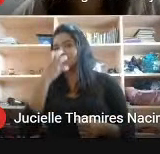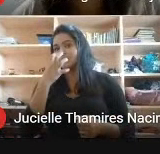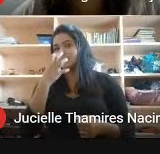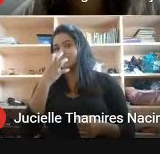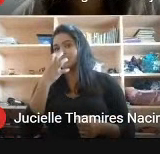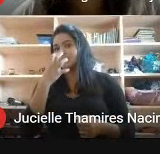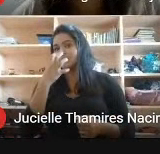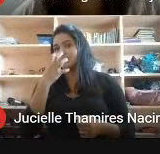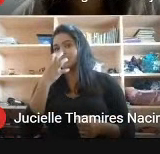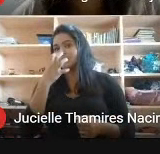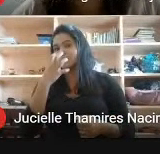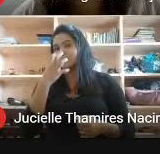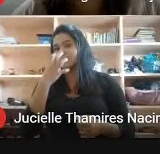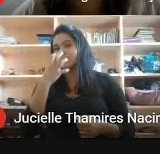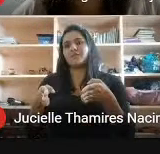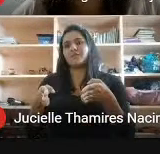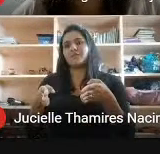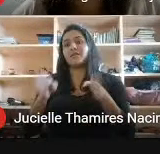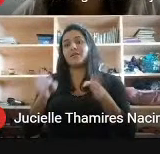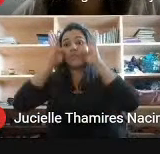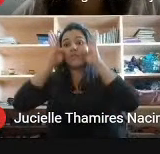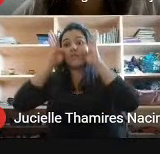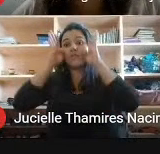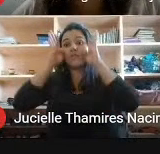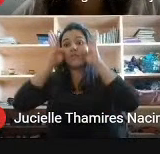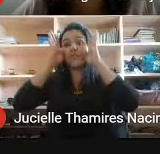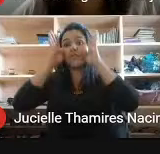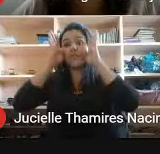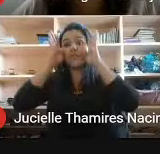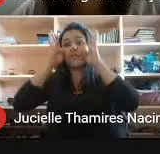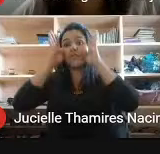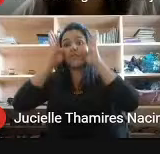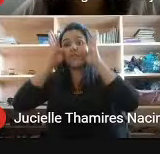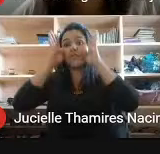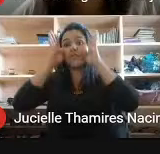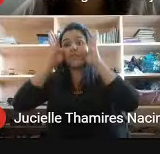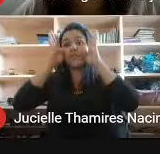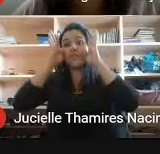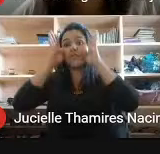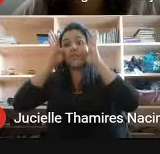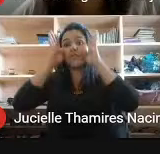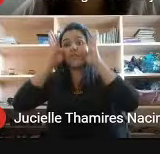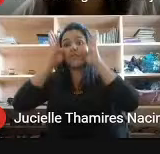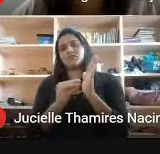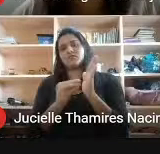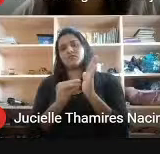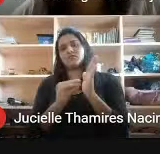integrada, nós vamos perder uma oportunidade grande. E isso nós estamos